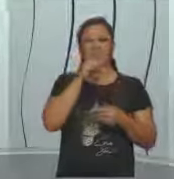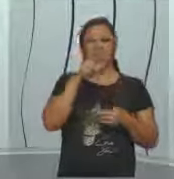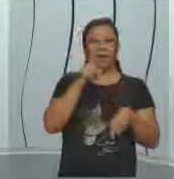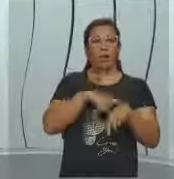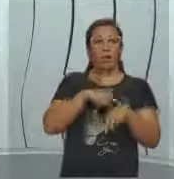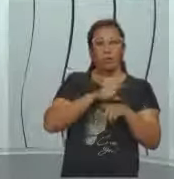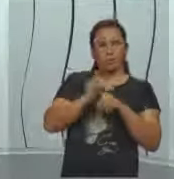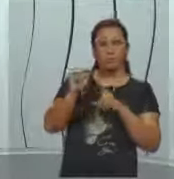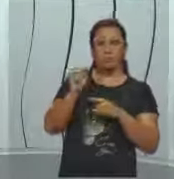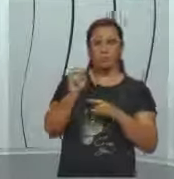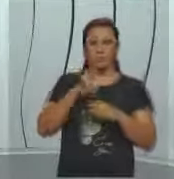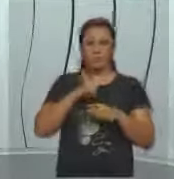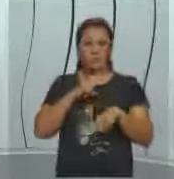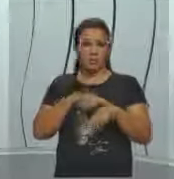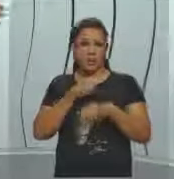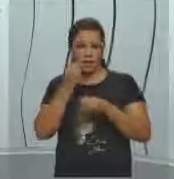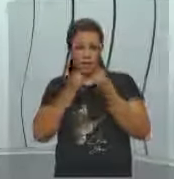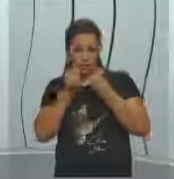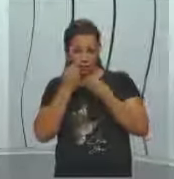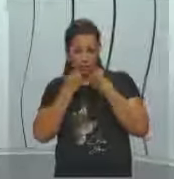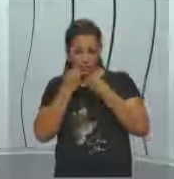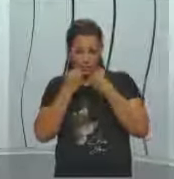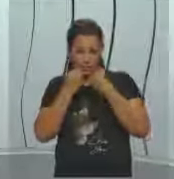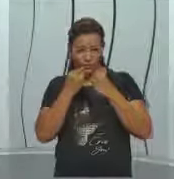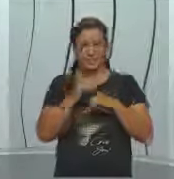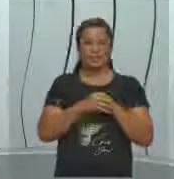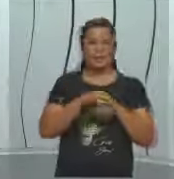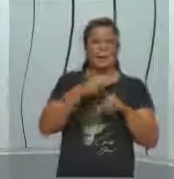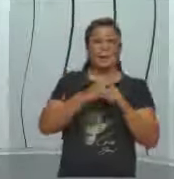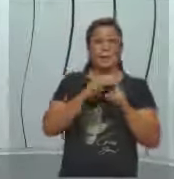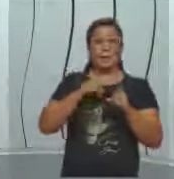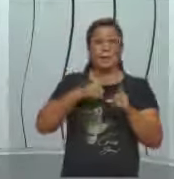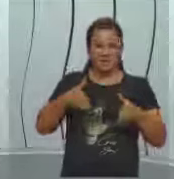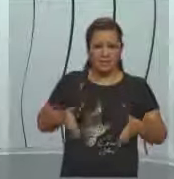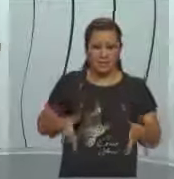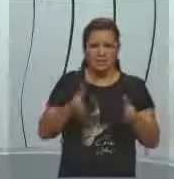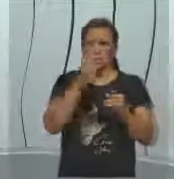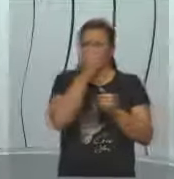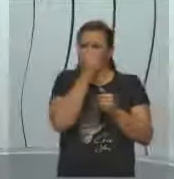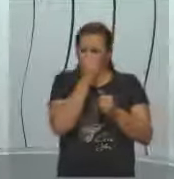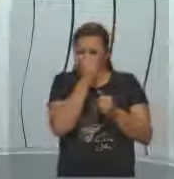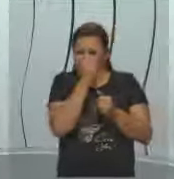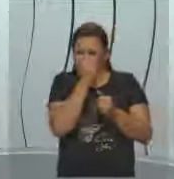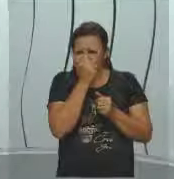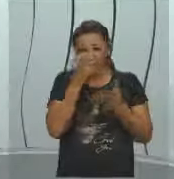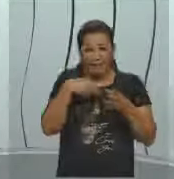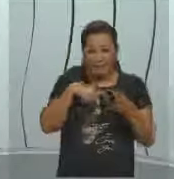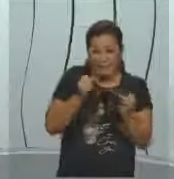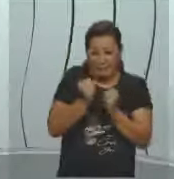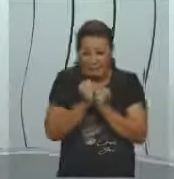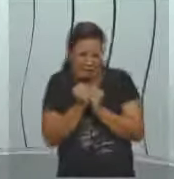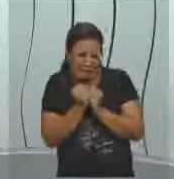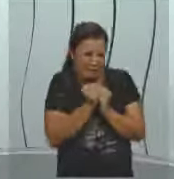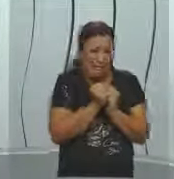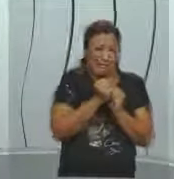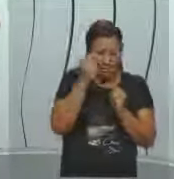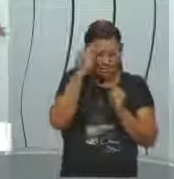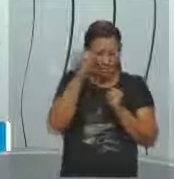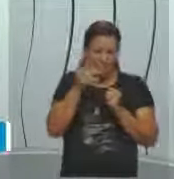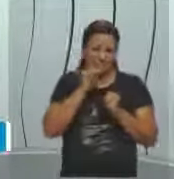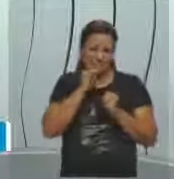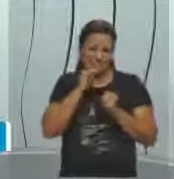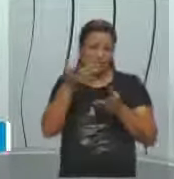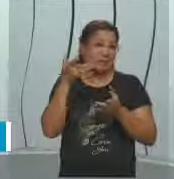hora da merenda. Você vai sair para a merenda, só que o corredor está lotado de gente também, querendo sair ao mesmo tempo. Principalmente quando o